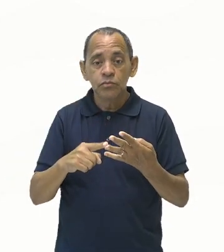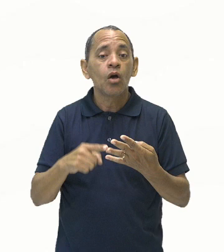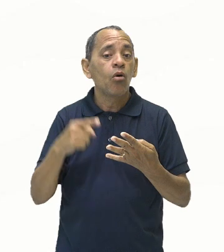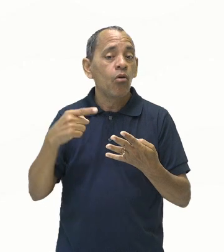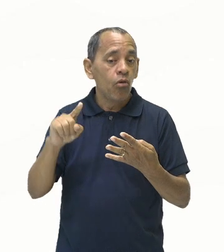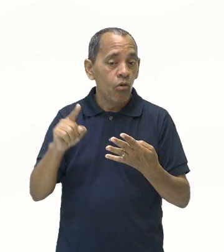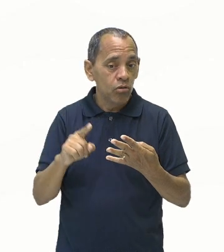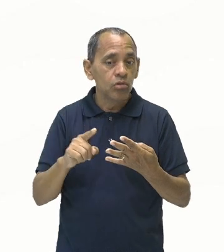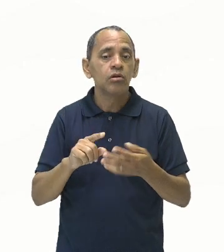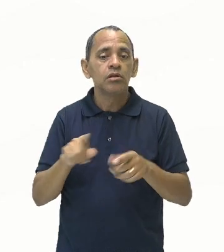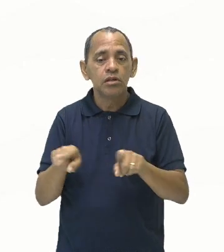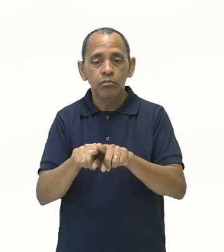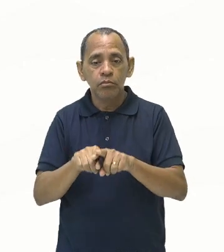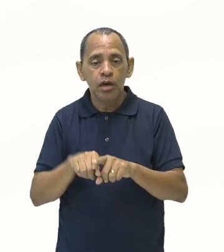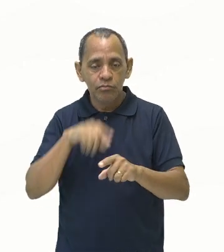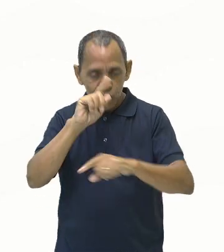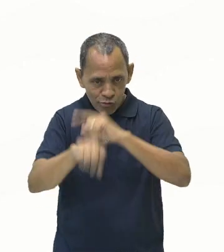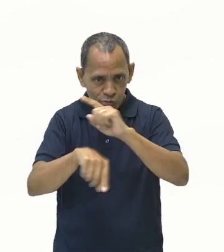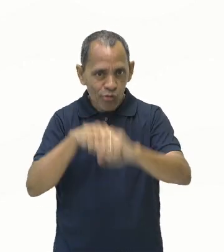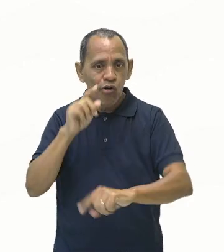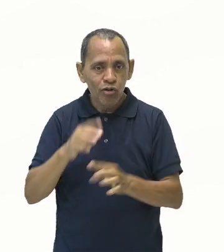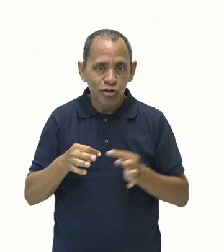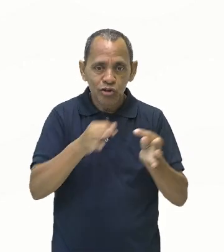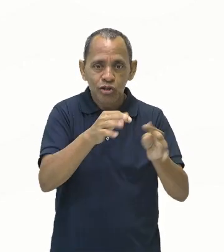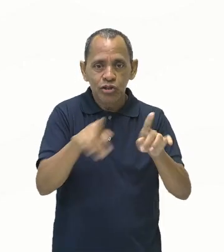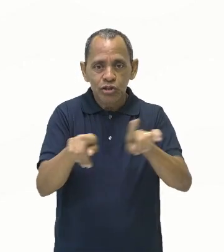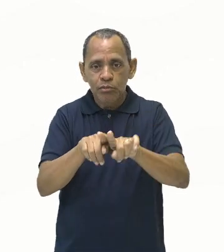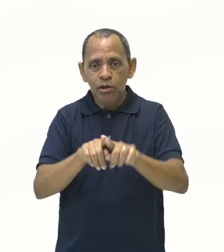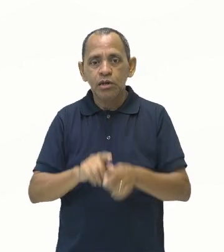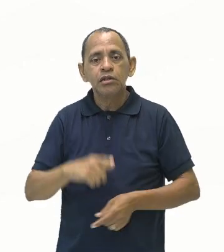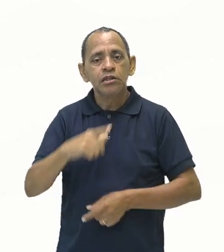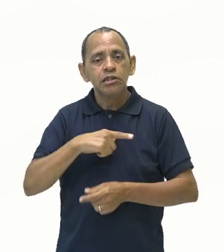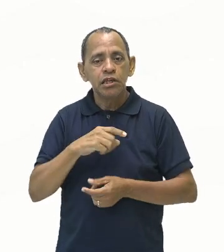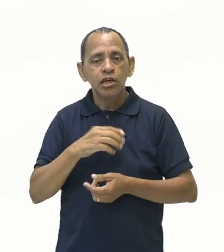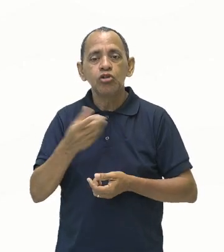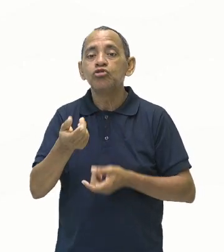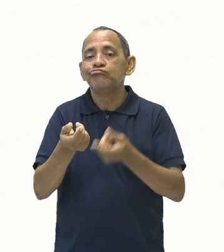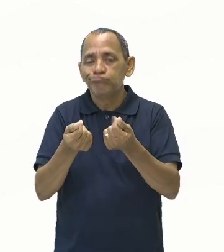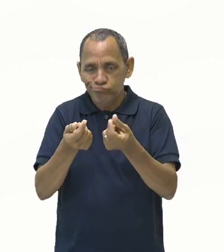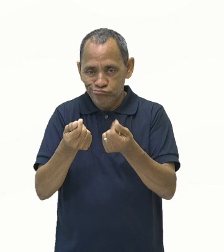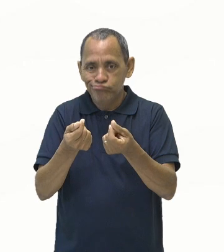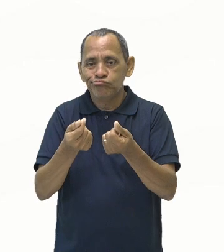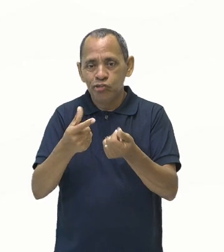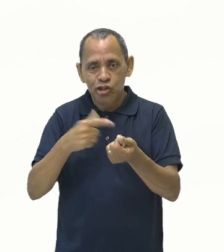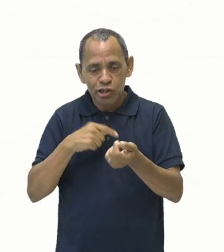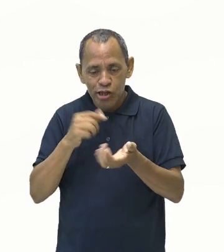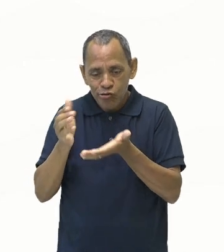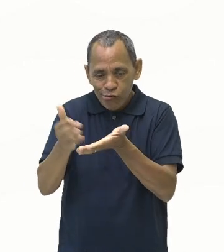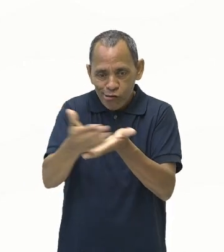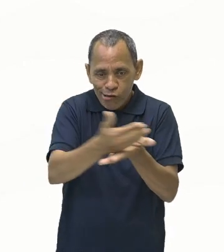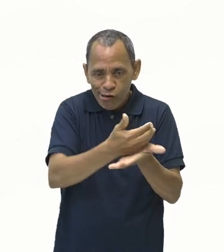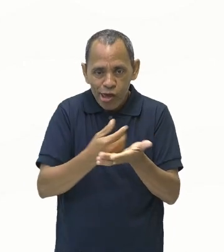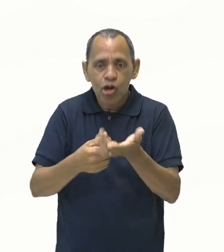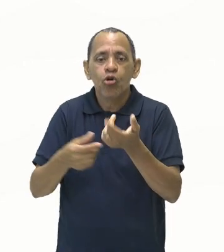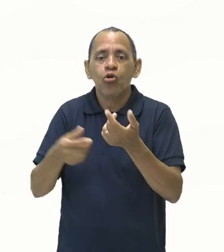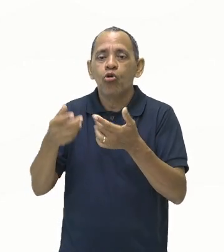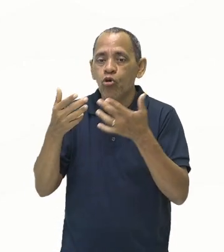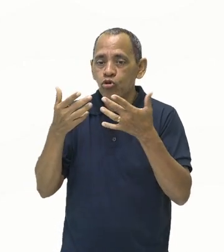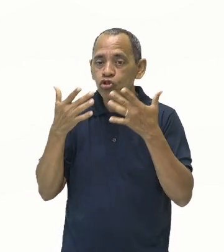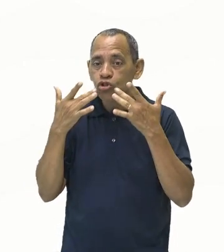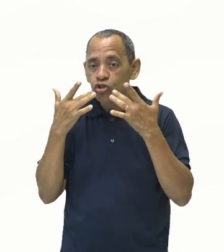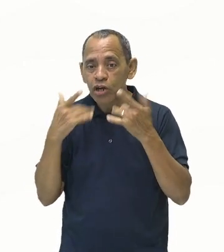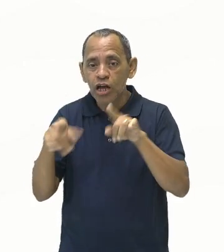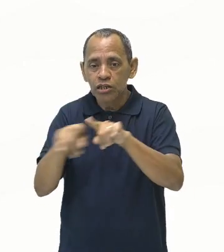inovações tecnológicas. Então, se eu tenho capital, se eu tenho recursos naturais, se eu tenho um